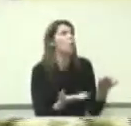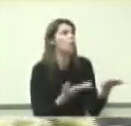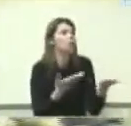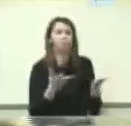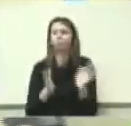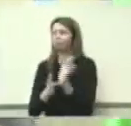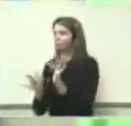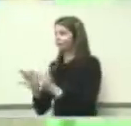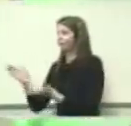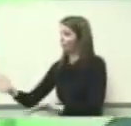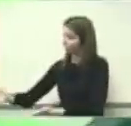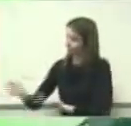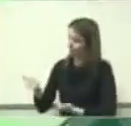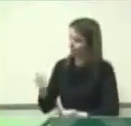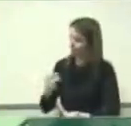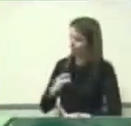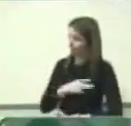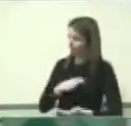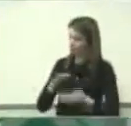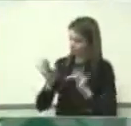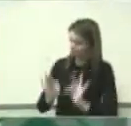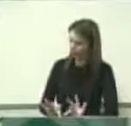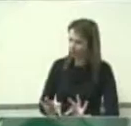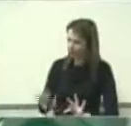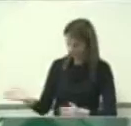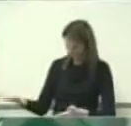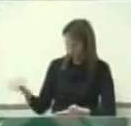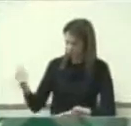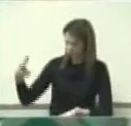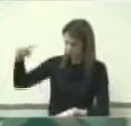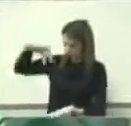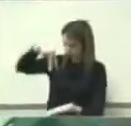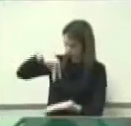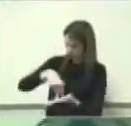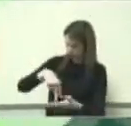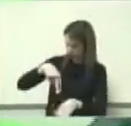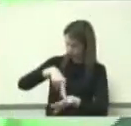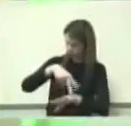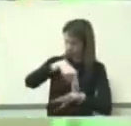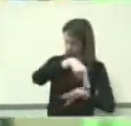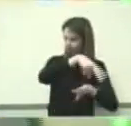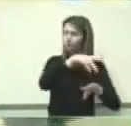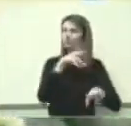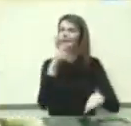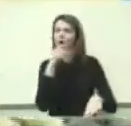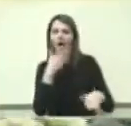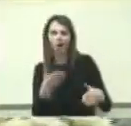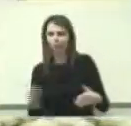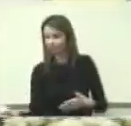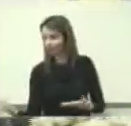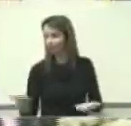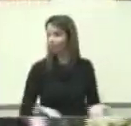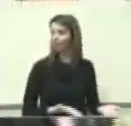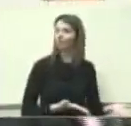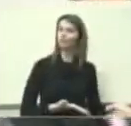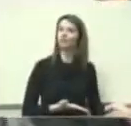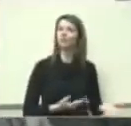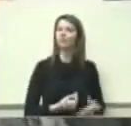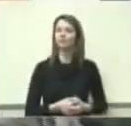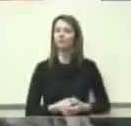sai do lugar que você está Coloque os pés sobre as águas e venha aleluia